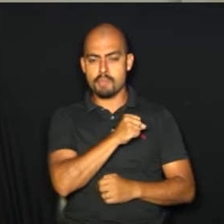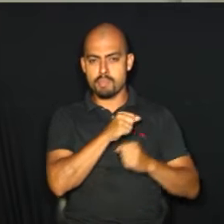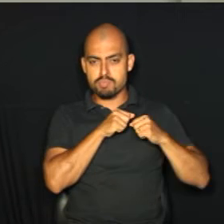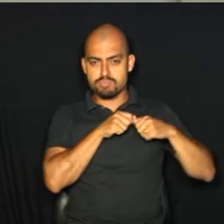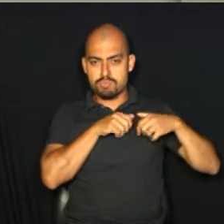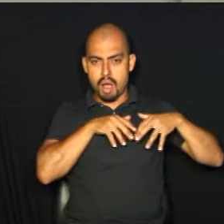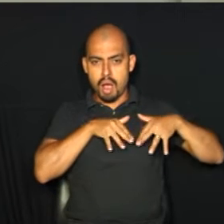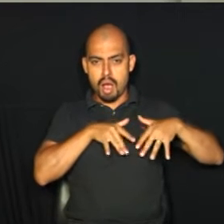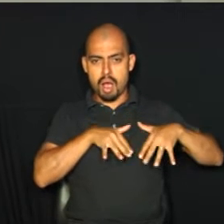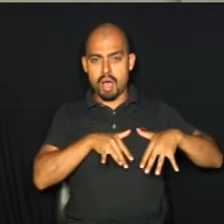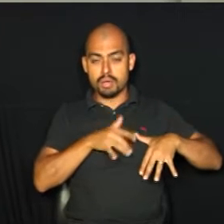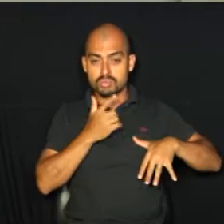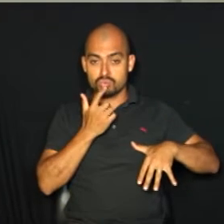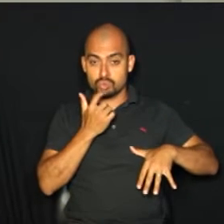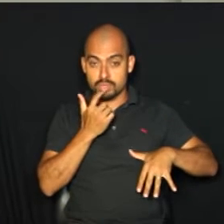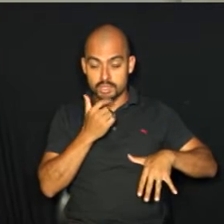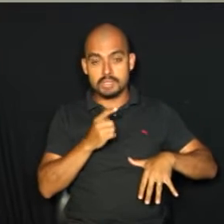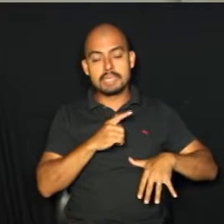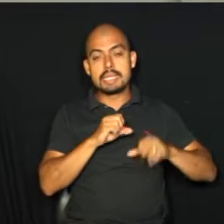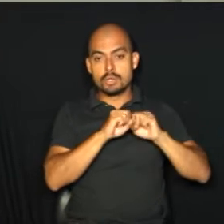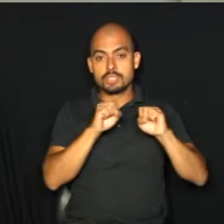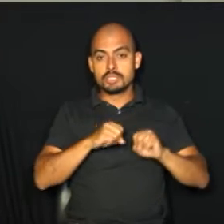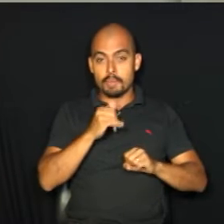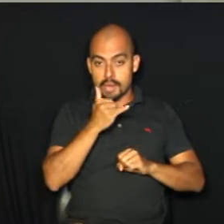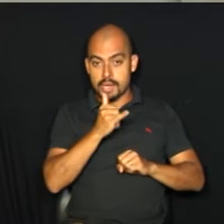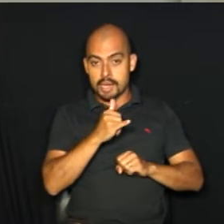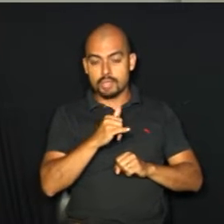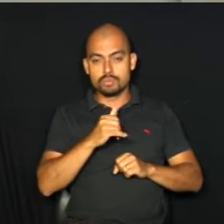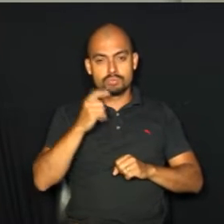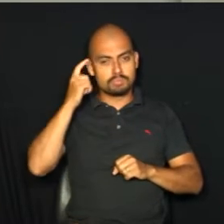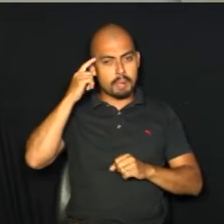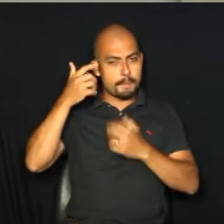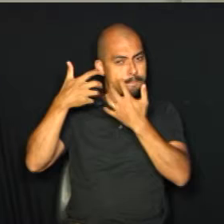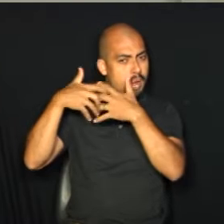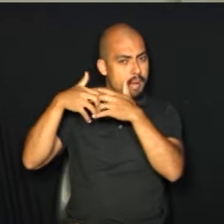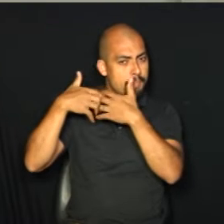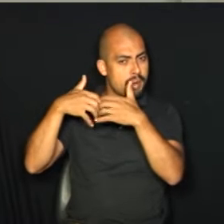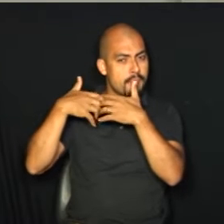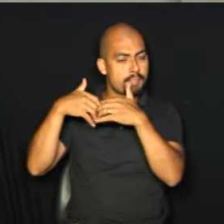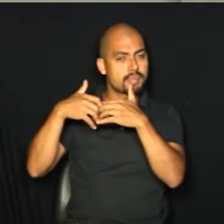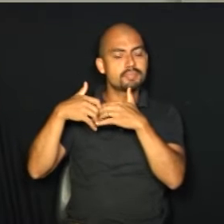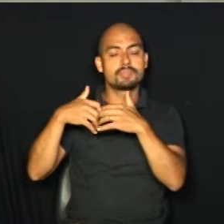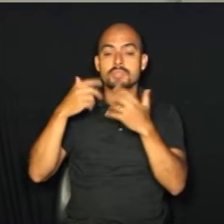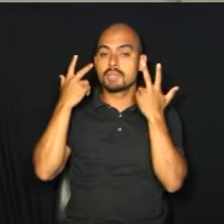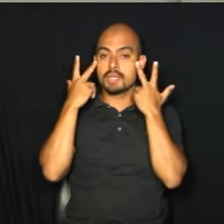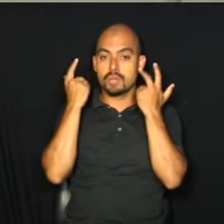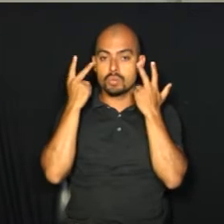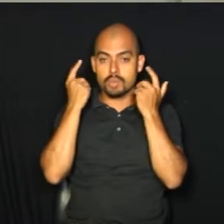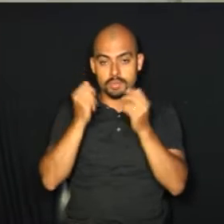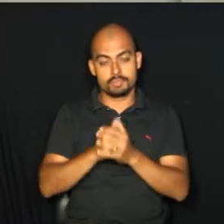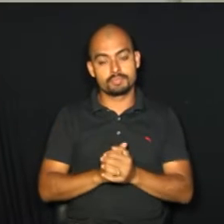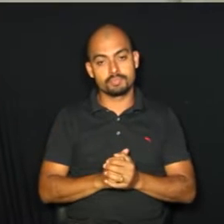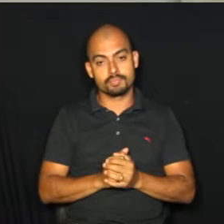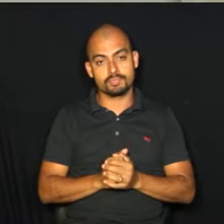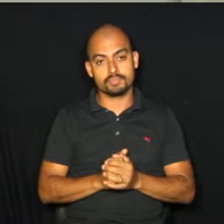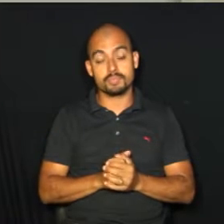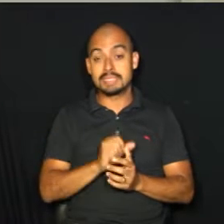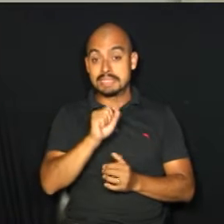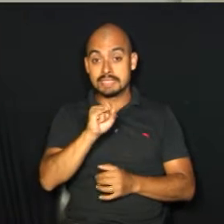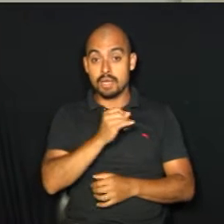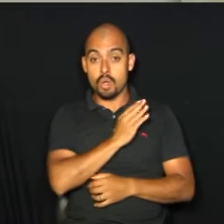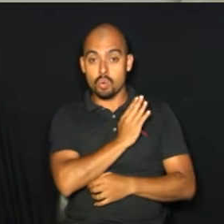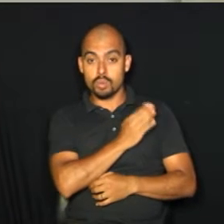rítmica graças a um complexo sistema elétrico controlado pelo marca-passo natural quando o batimento cardíaco deixe de